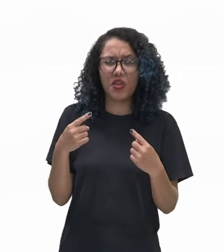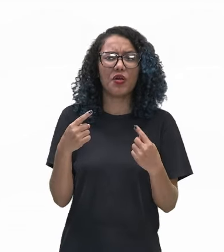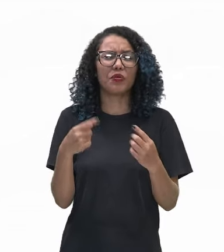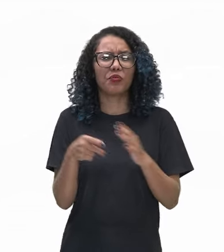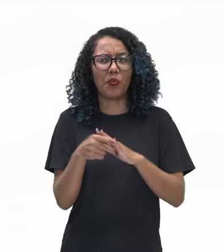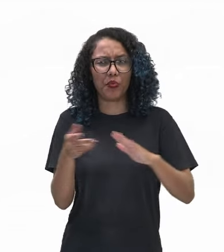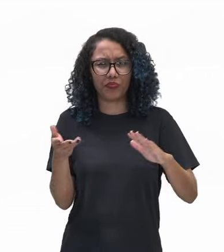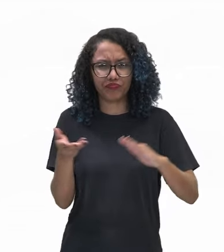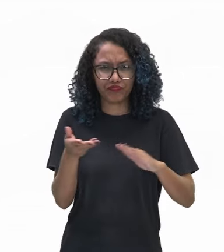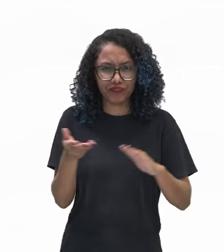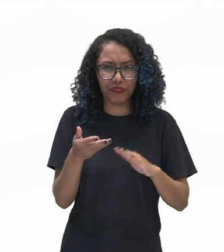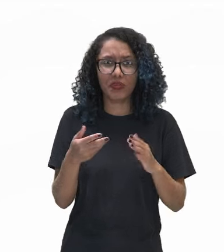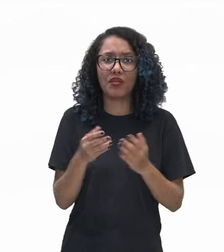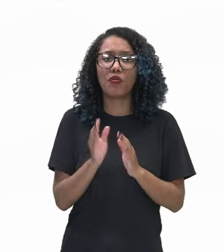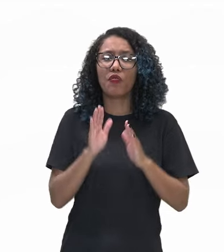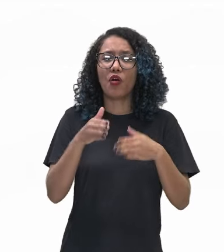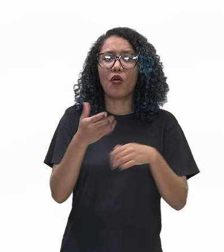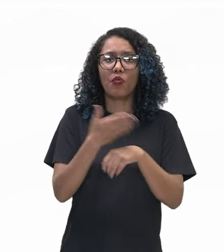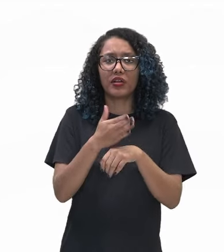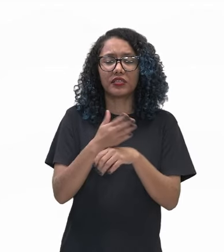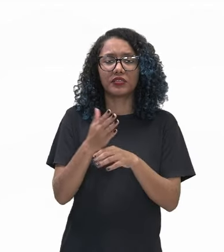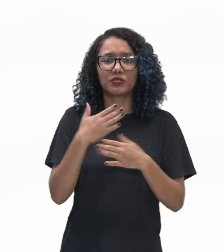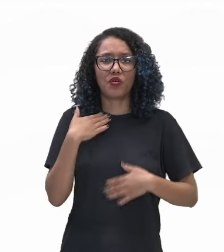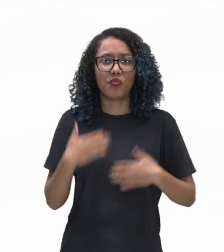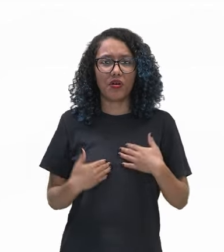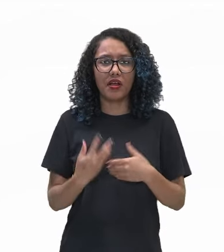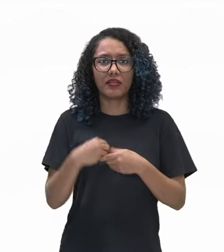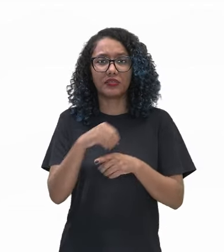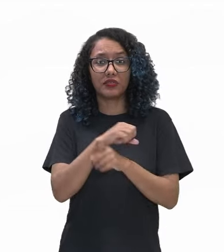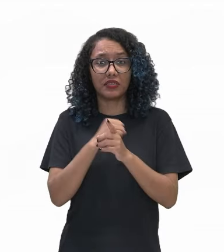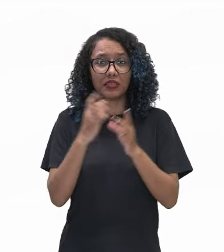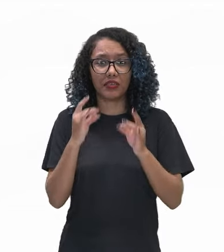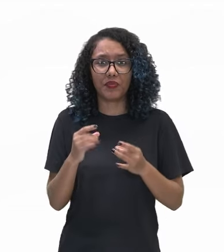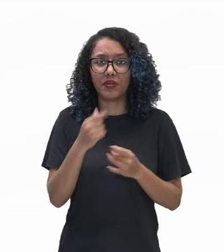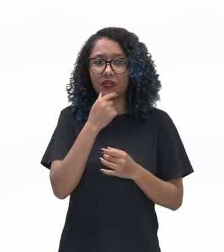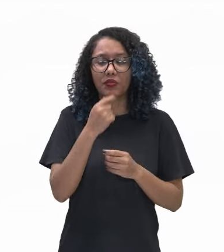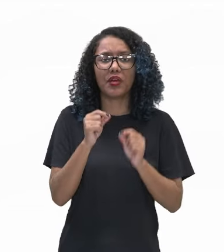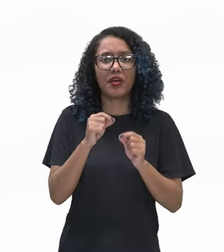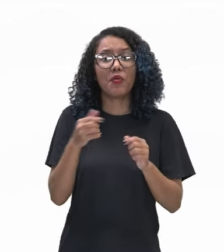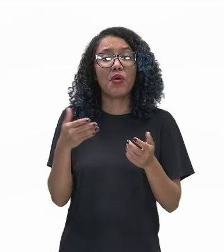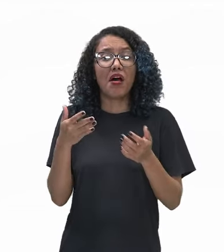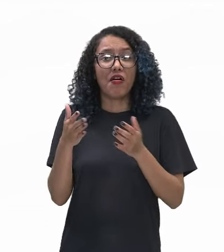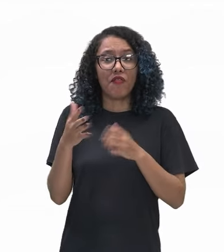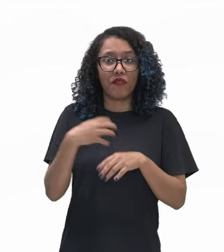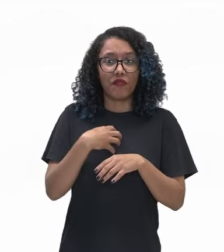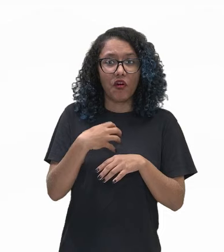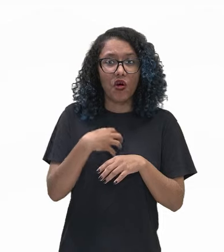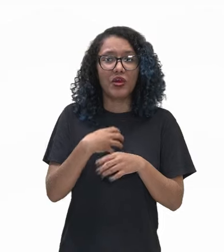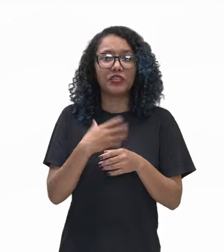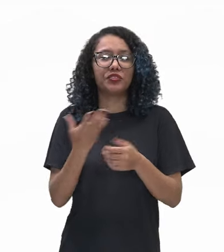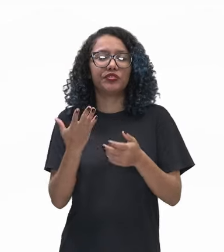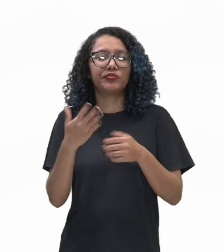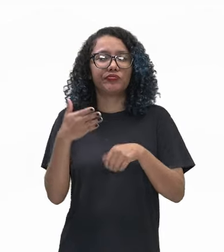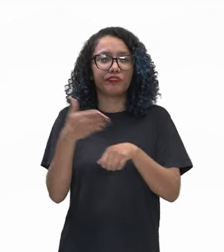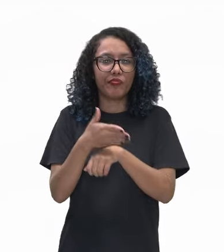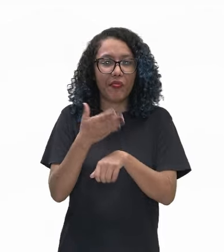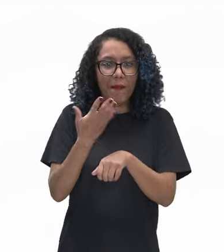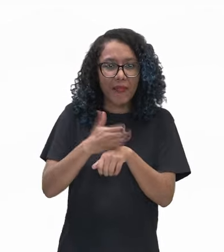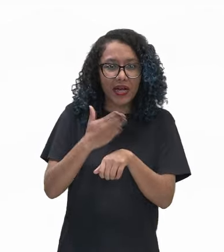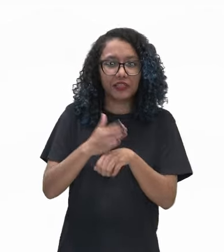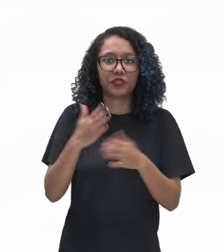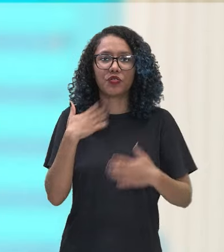na sociedade, o nosso detalhamento, a língua inglesa como meio de acesso às práticas corporais presentes em outros